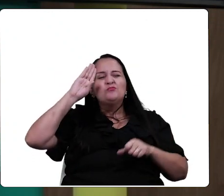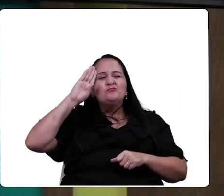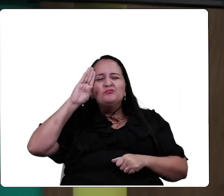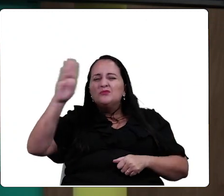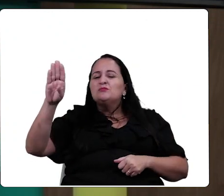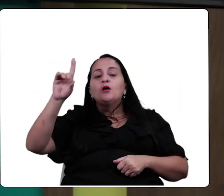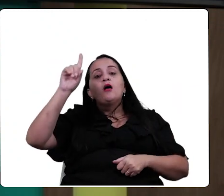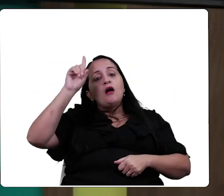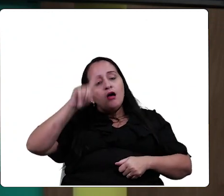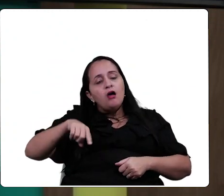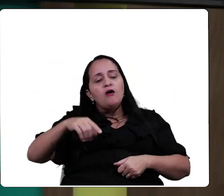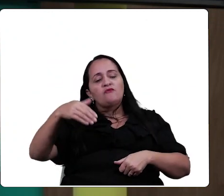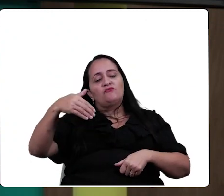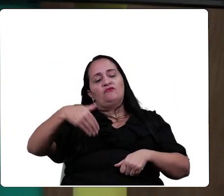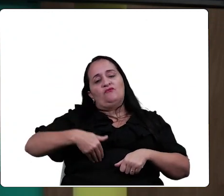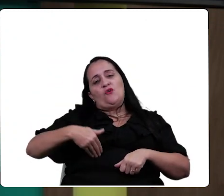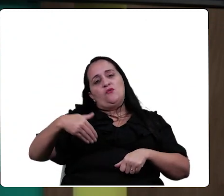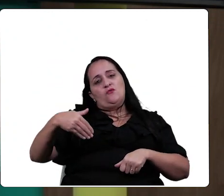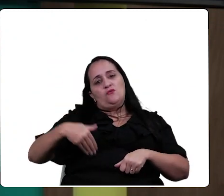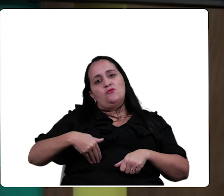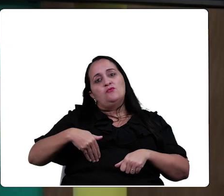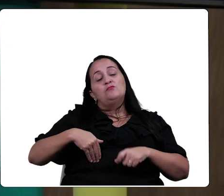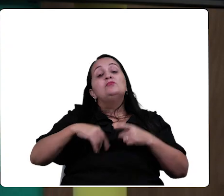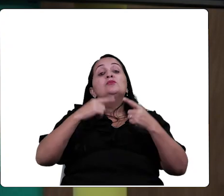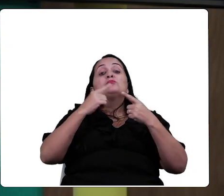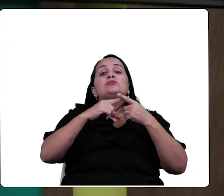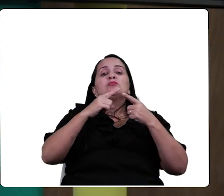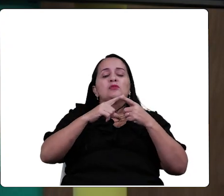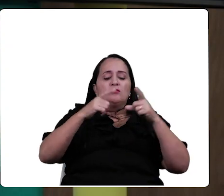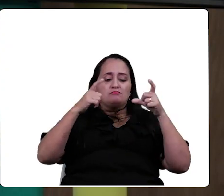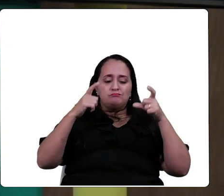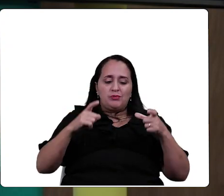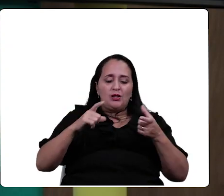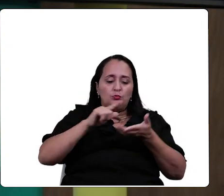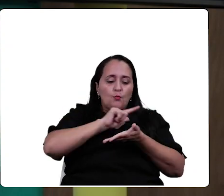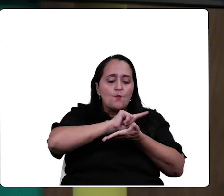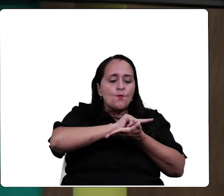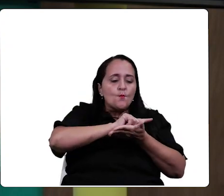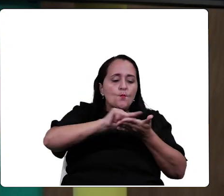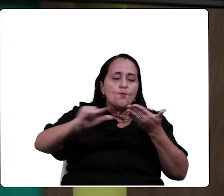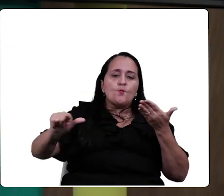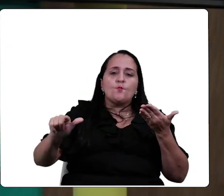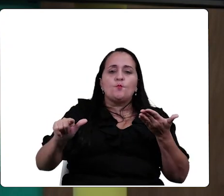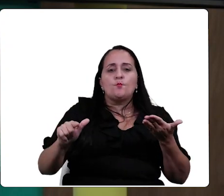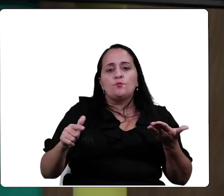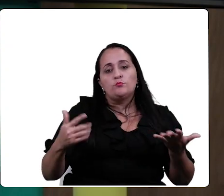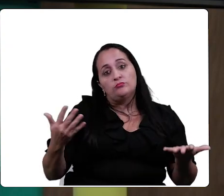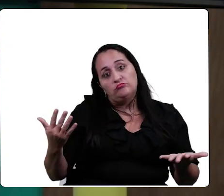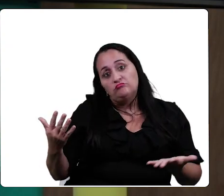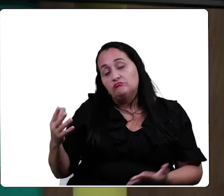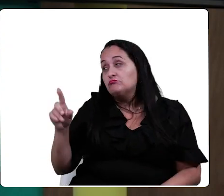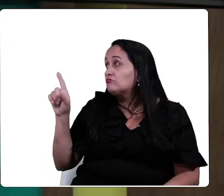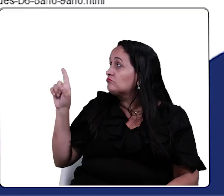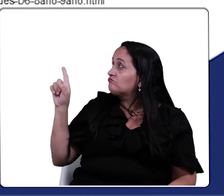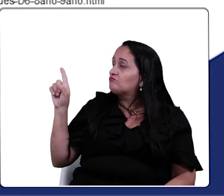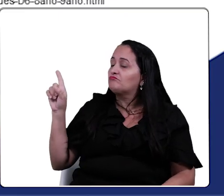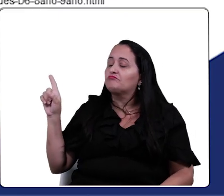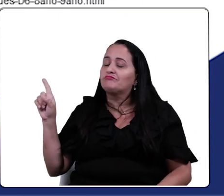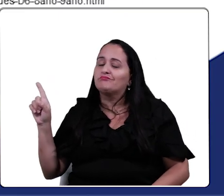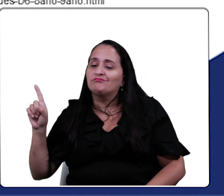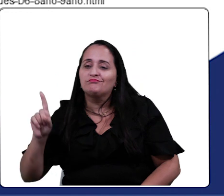justamente a junção do prato vazio com esse garfo arremessado. Então, esse é o nosso destaque nessa